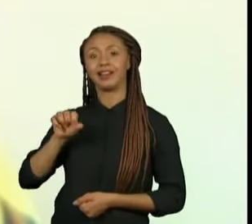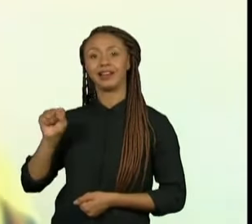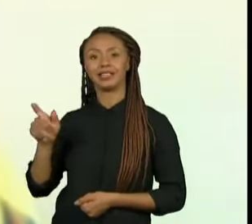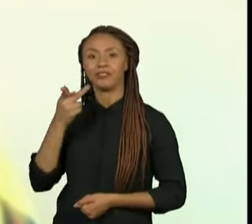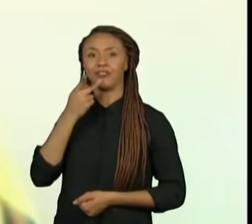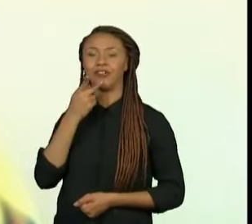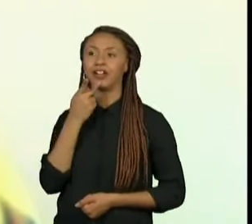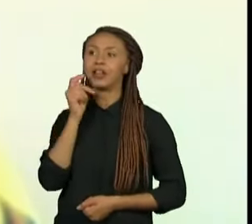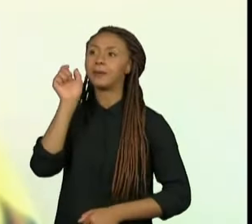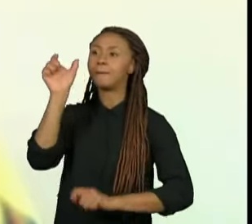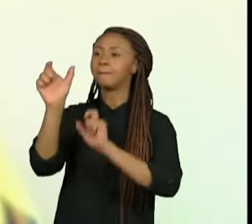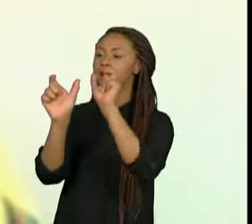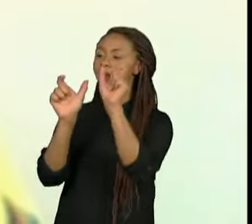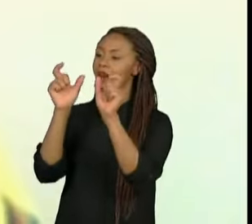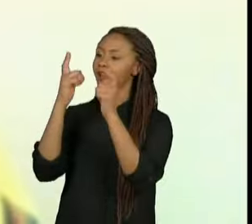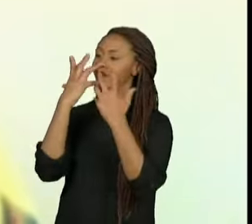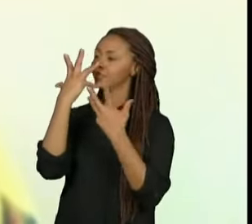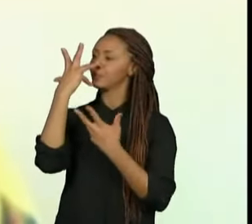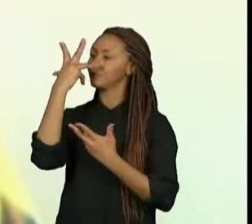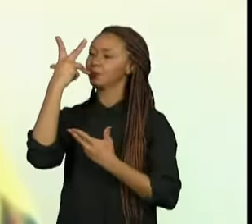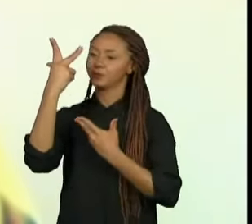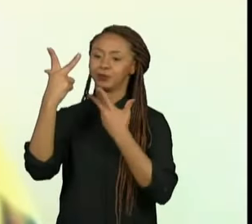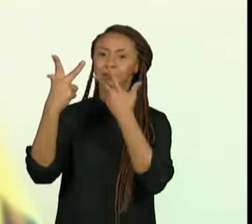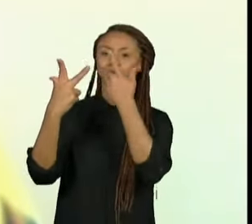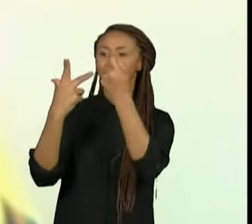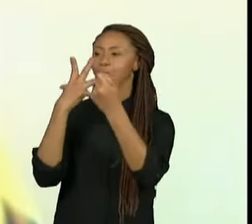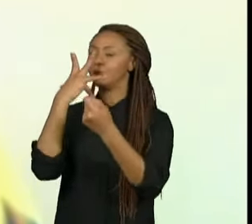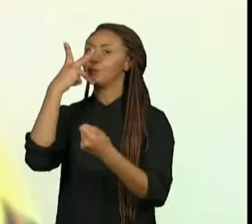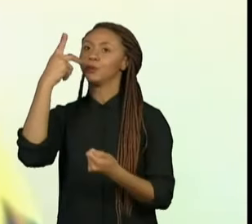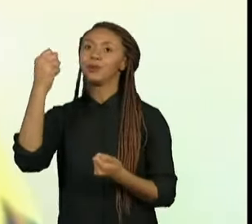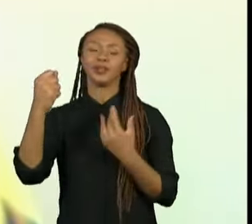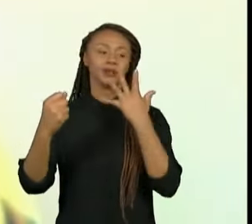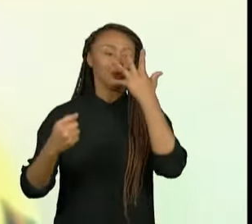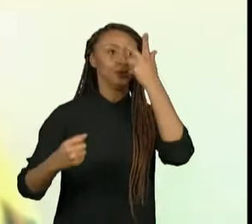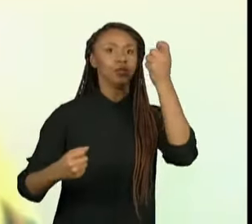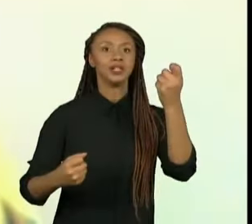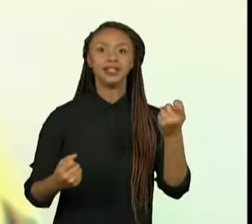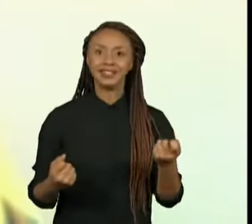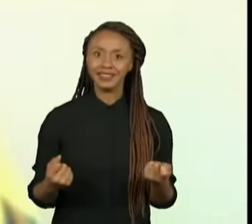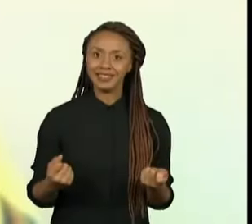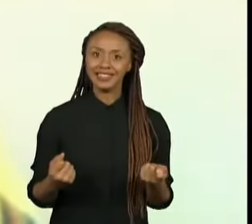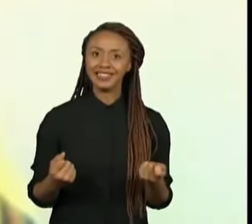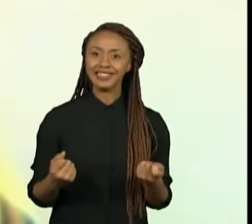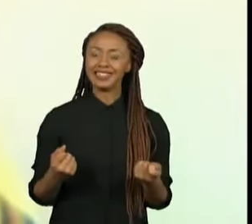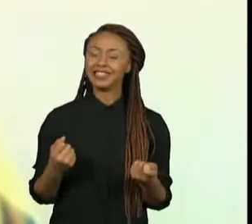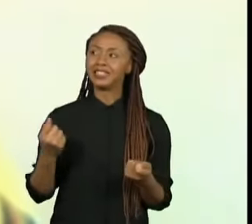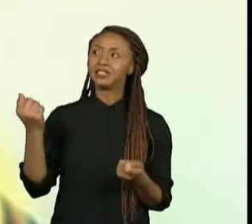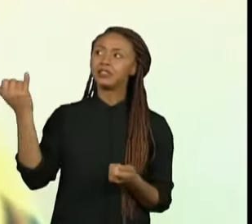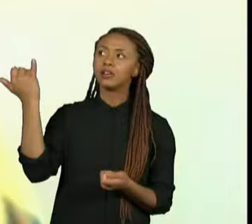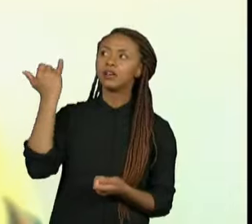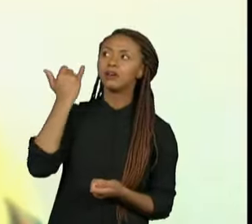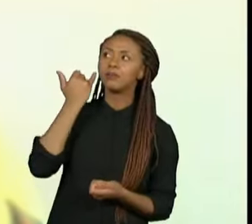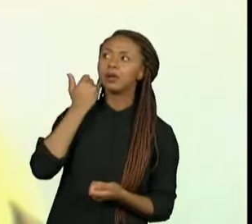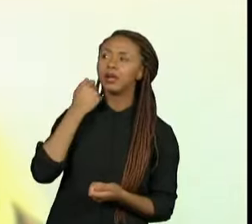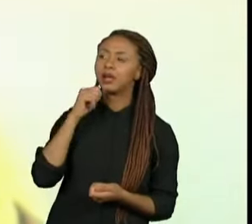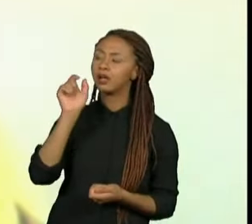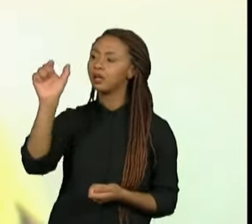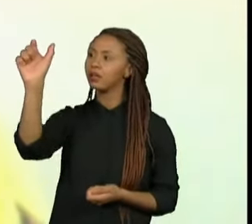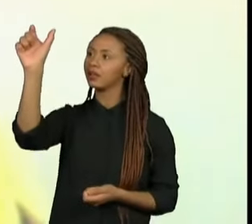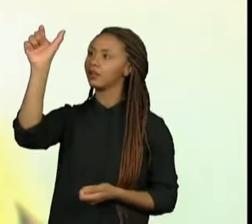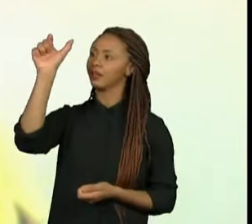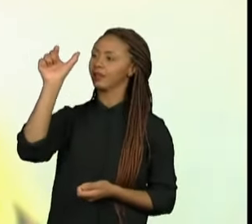dela pelas palavras, né? Então, esse encantamento pelas palavras, pelo som da palavra,